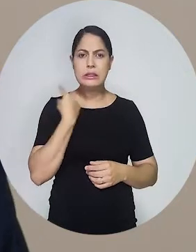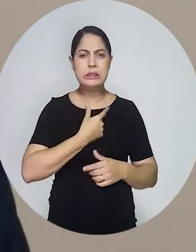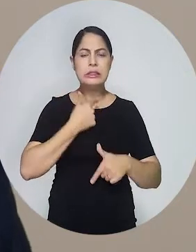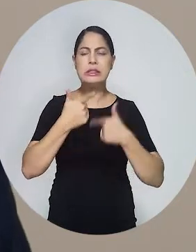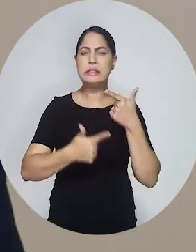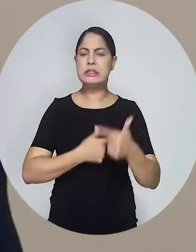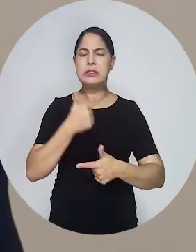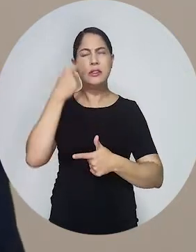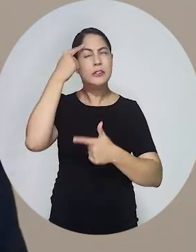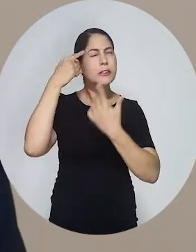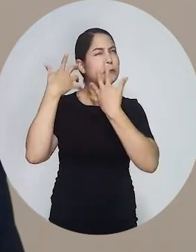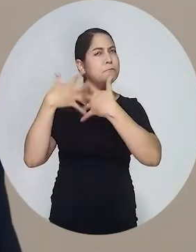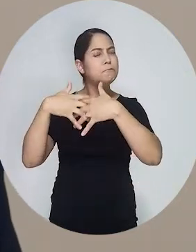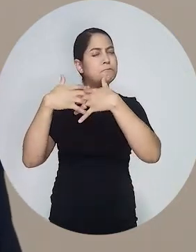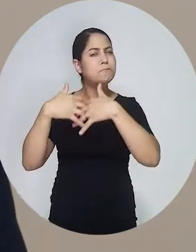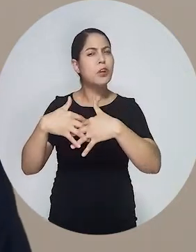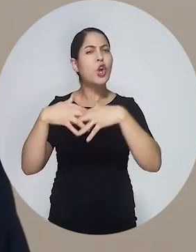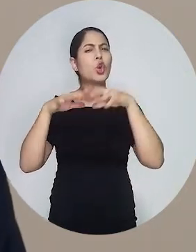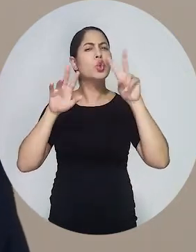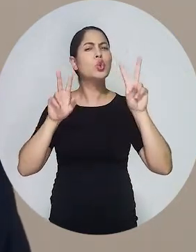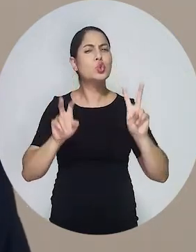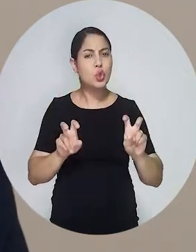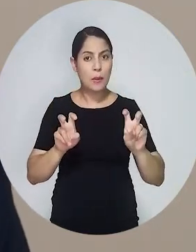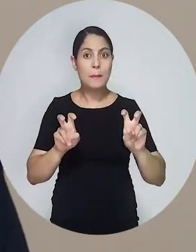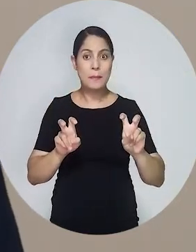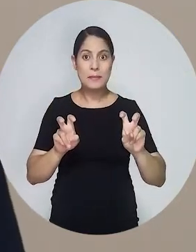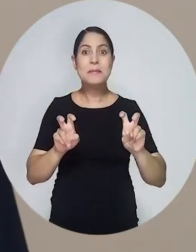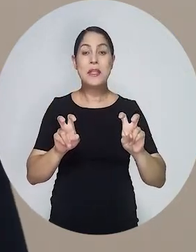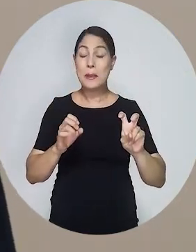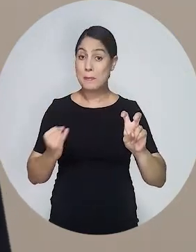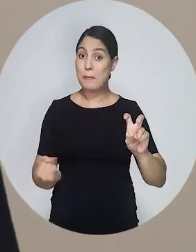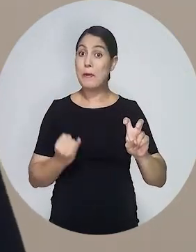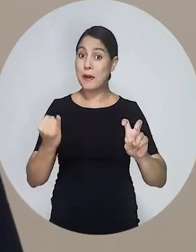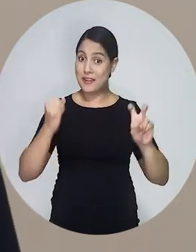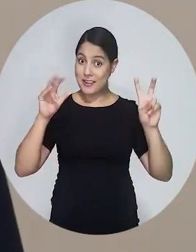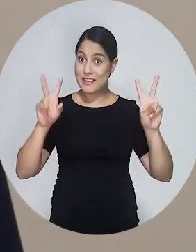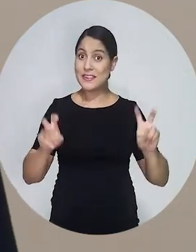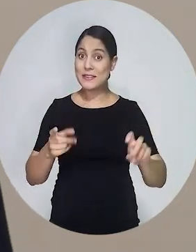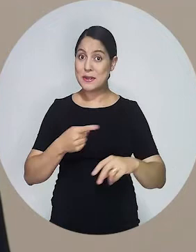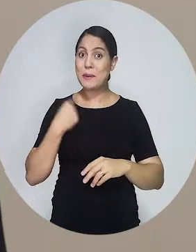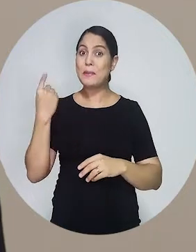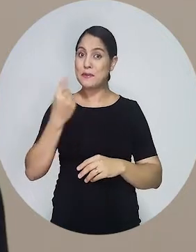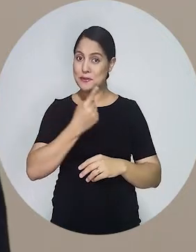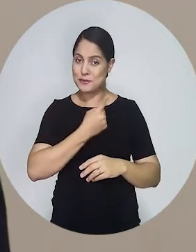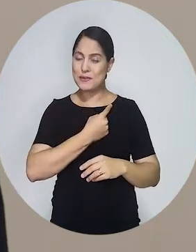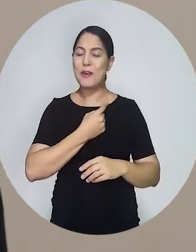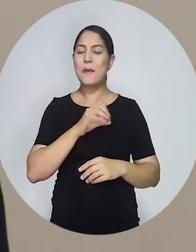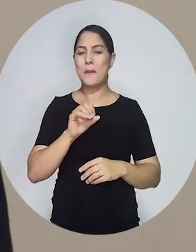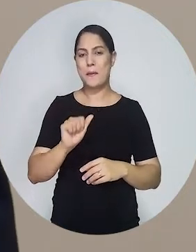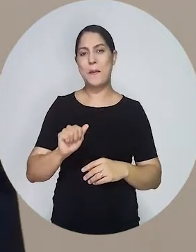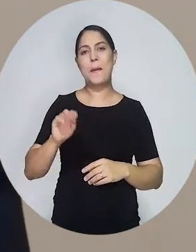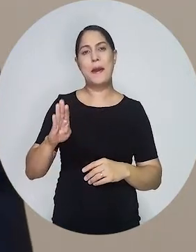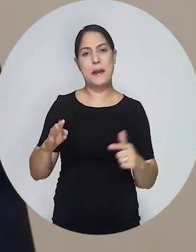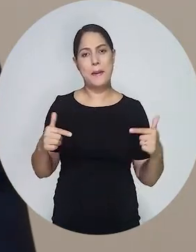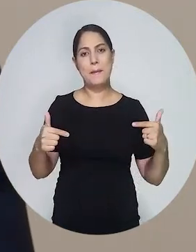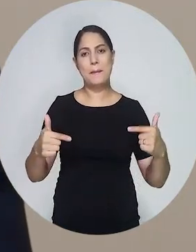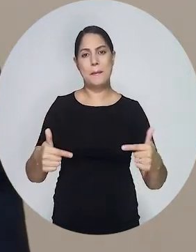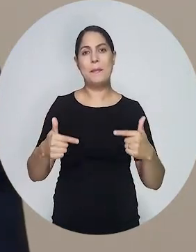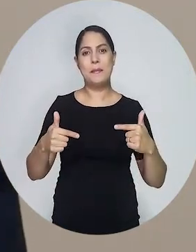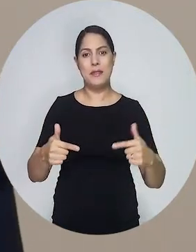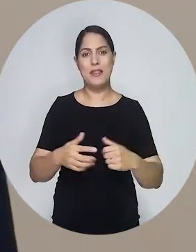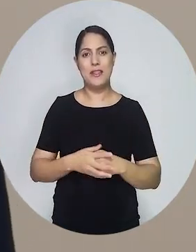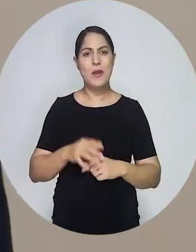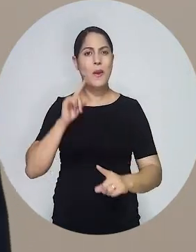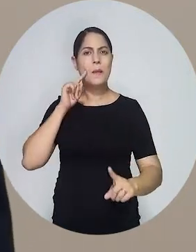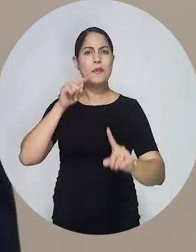Foram horas intensas de reflexões sobre os temas que movem a advocacia brasileira. E daqui sairão os vetores que nos levarão